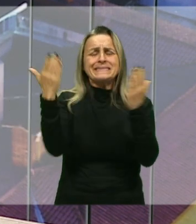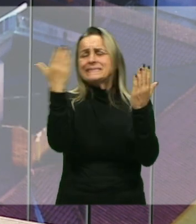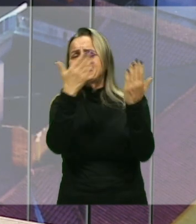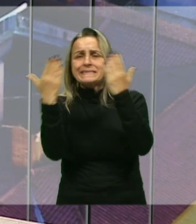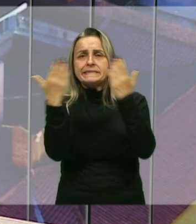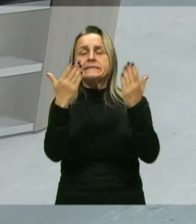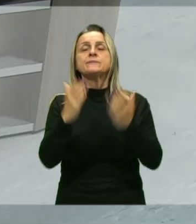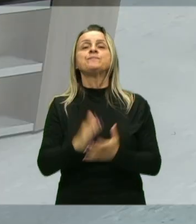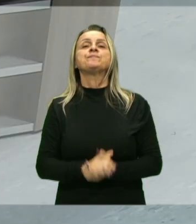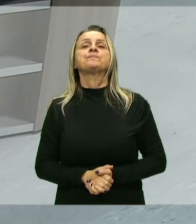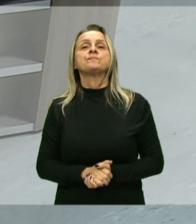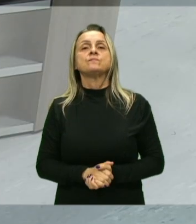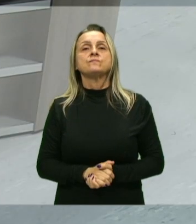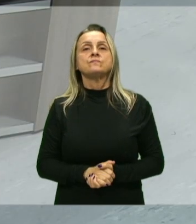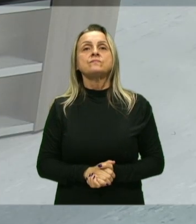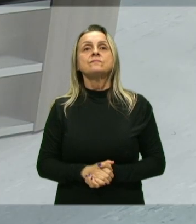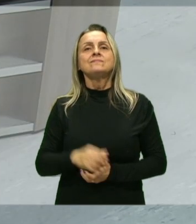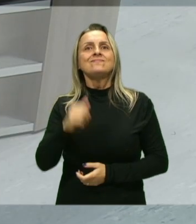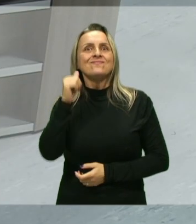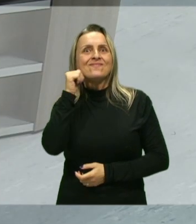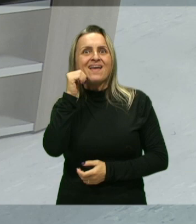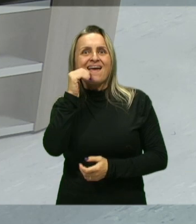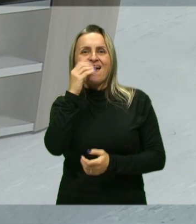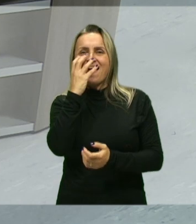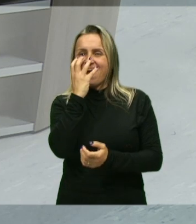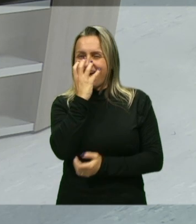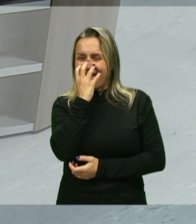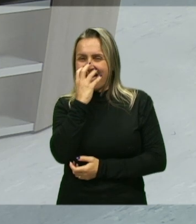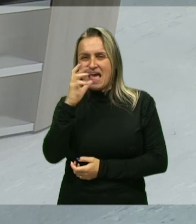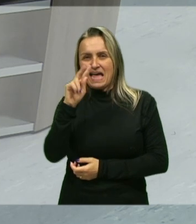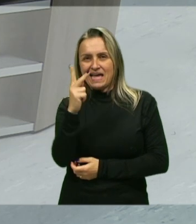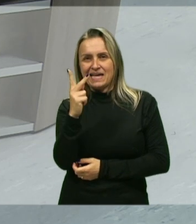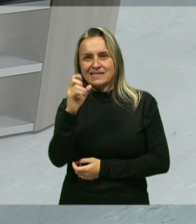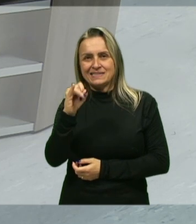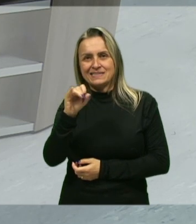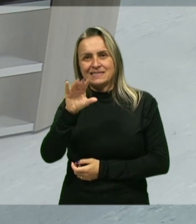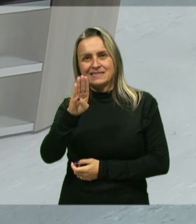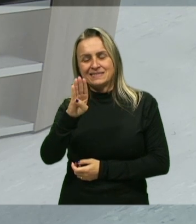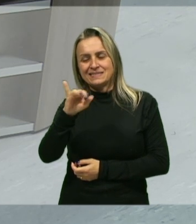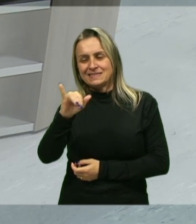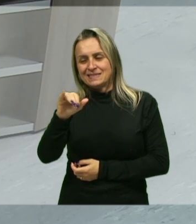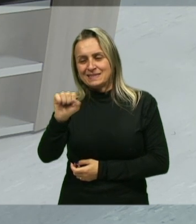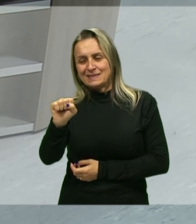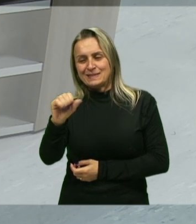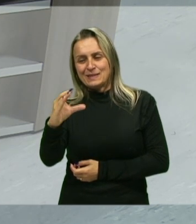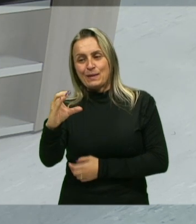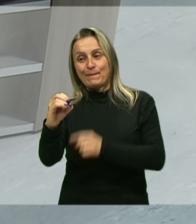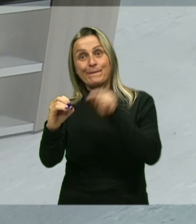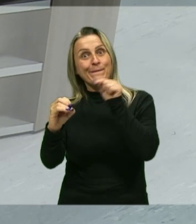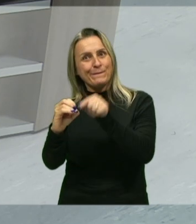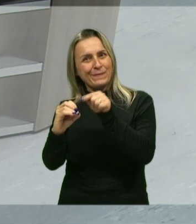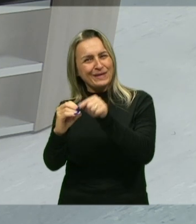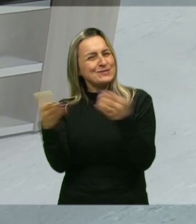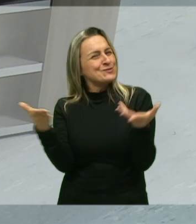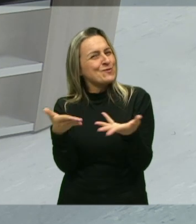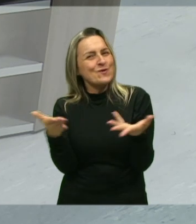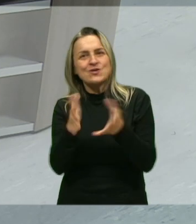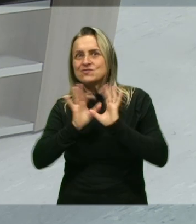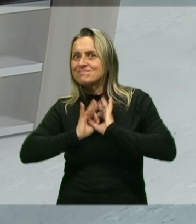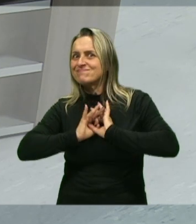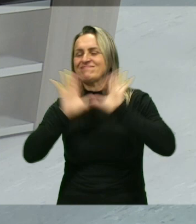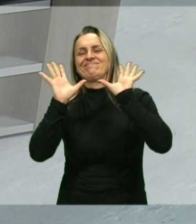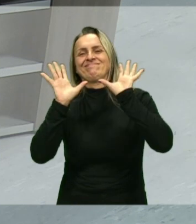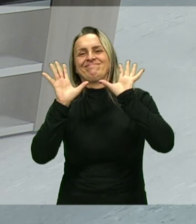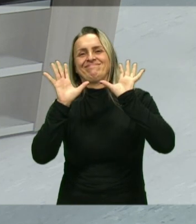Sim. Então, a Ibisco, eu hoje com a Ibisco, ela me tira de tudo, né, de todos esses obstáculos que vêm pela